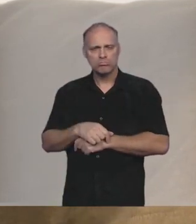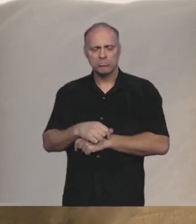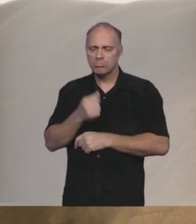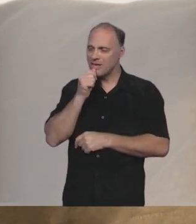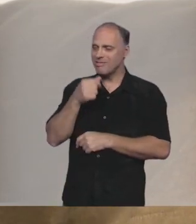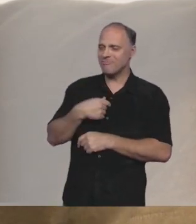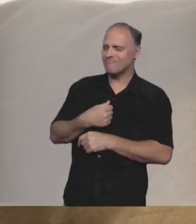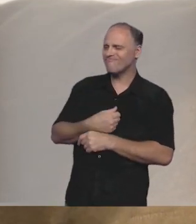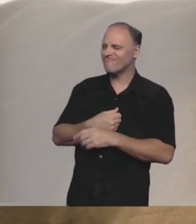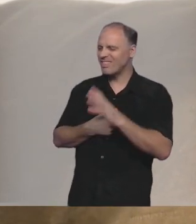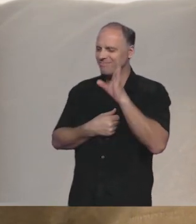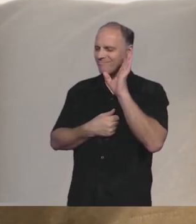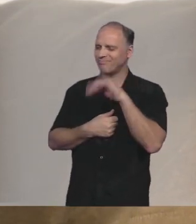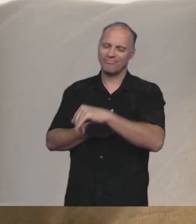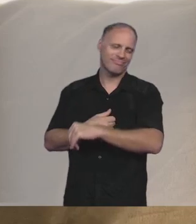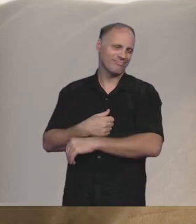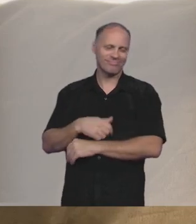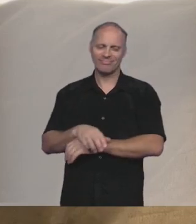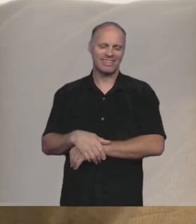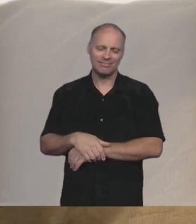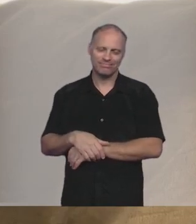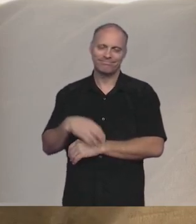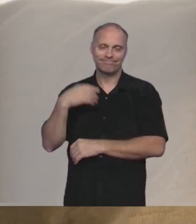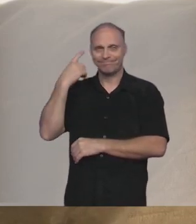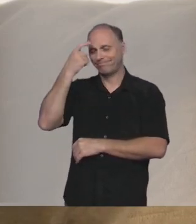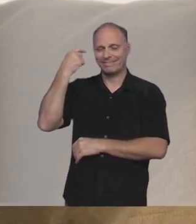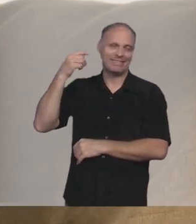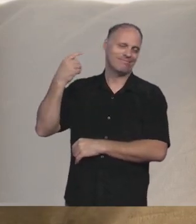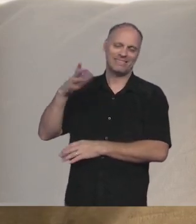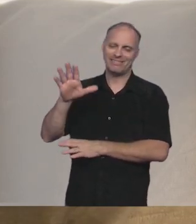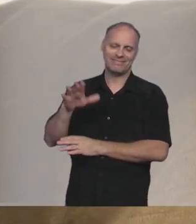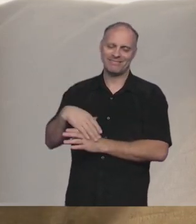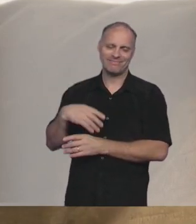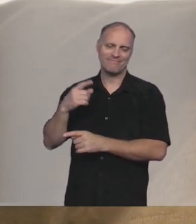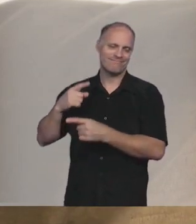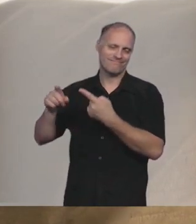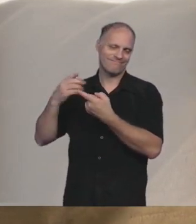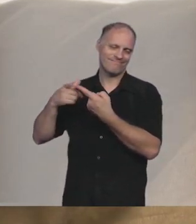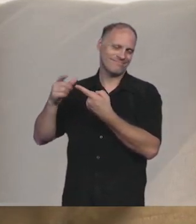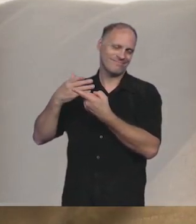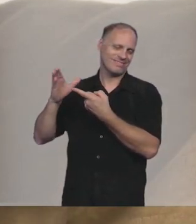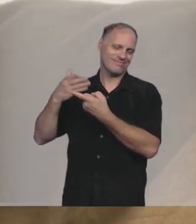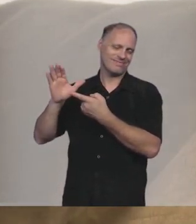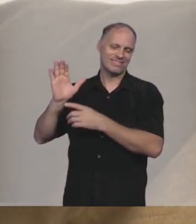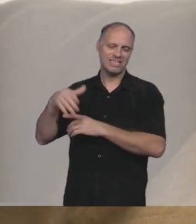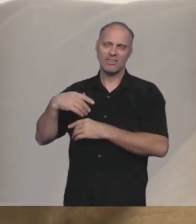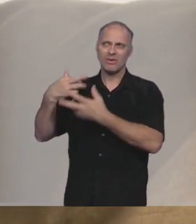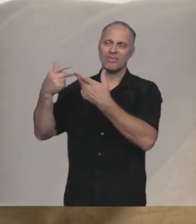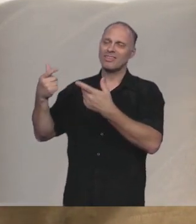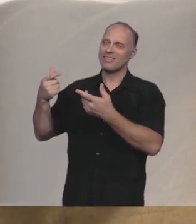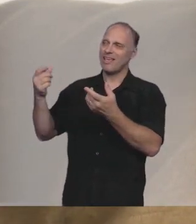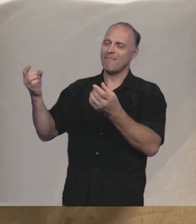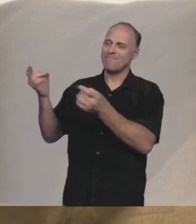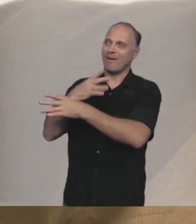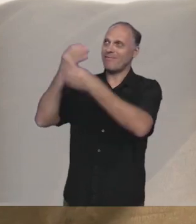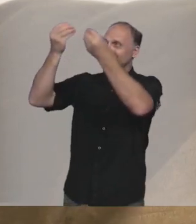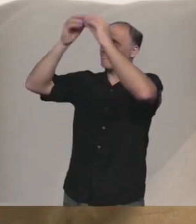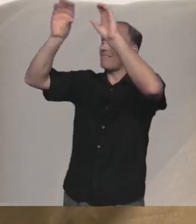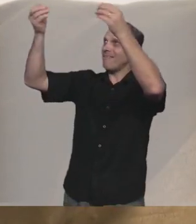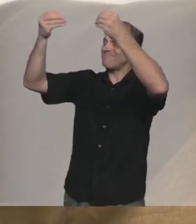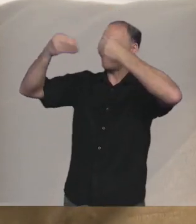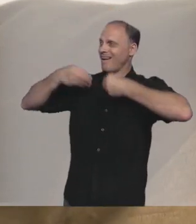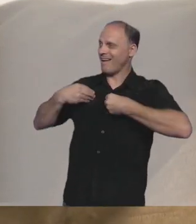E eu não dei muito assunto, achei aquilo muito, né, tipo assim, uma coisa muito bacana caindo do céu, né? Um